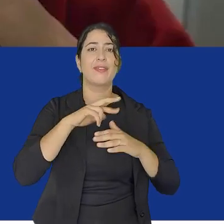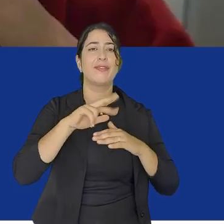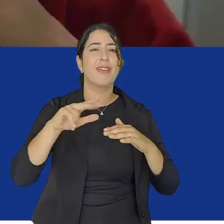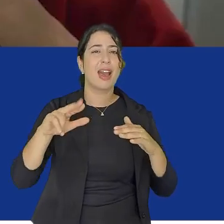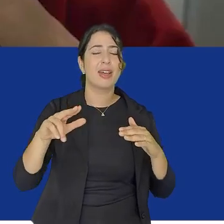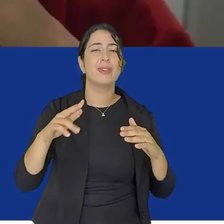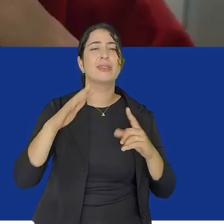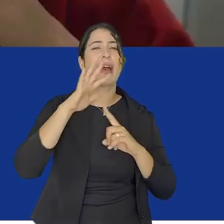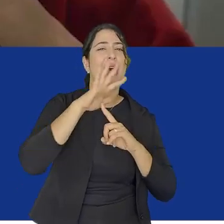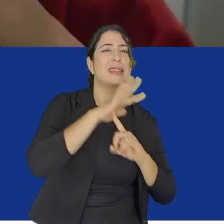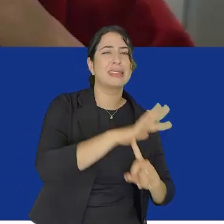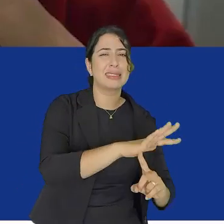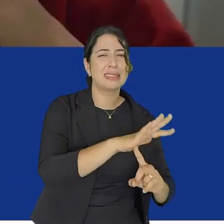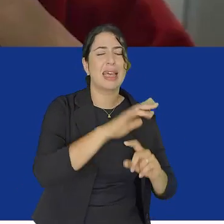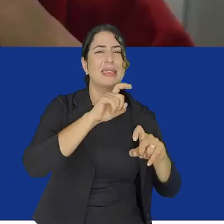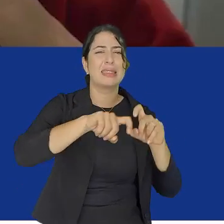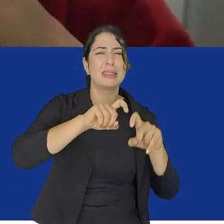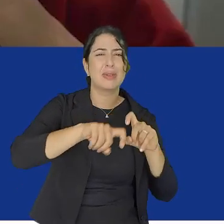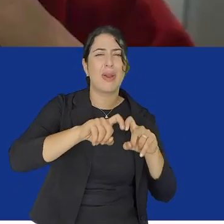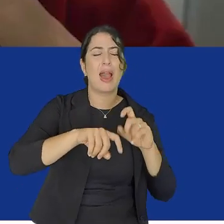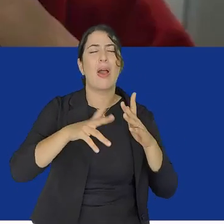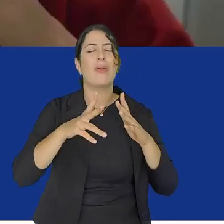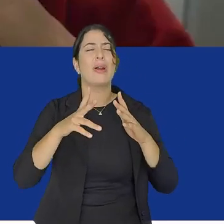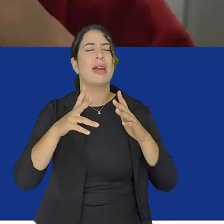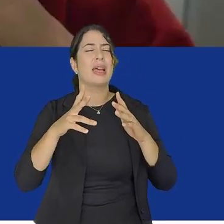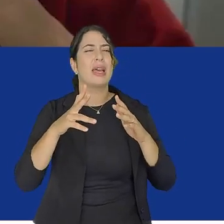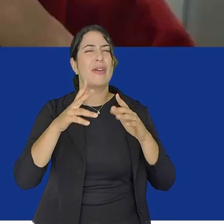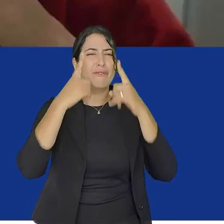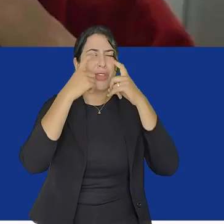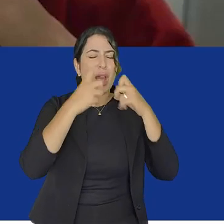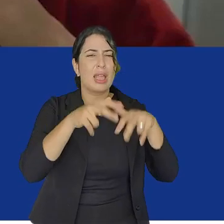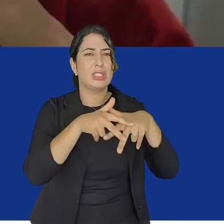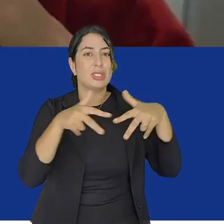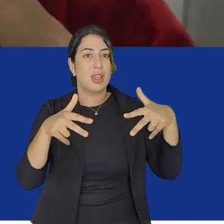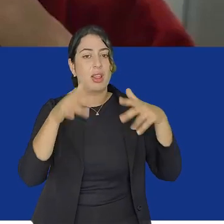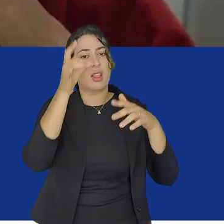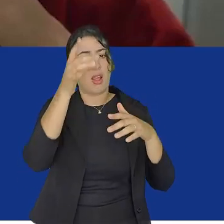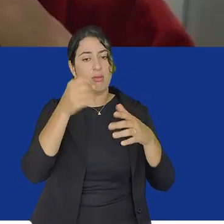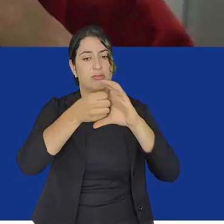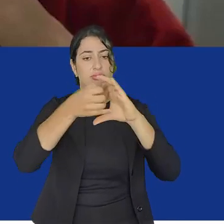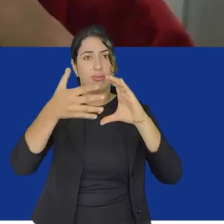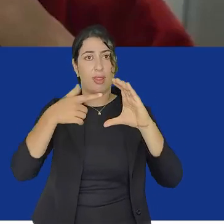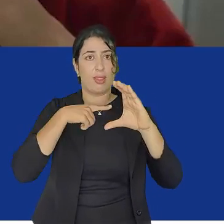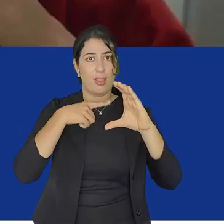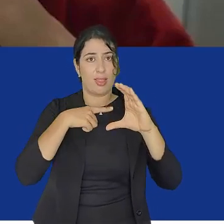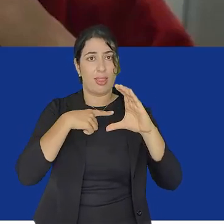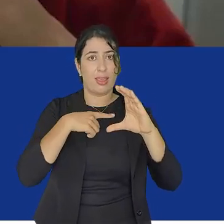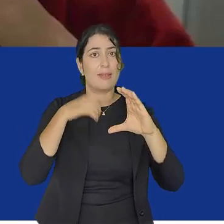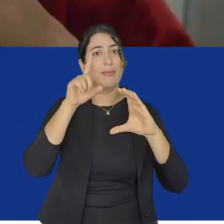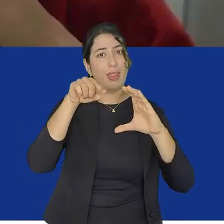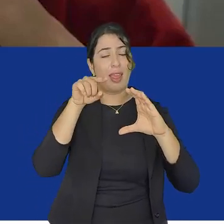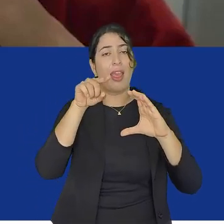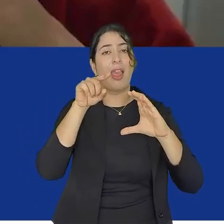a violência de gênero, tem características específicas de cada um desses tipos de